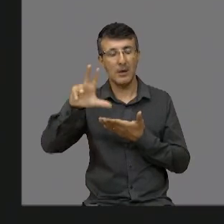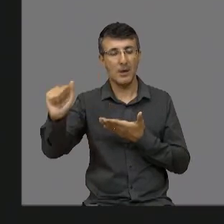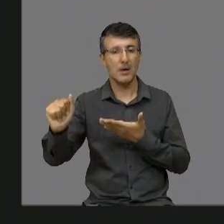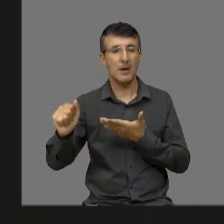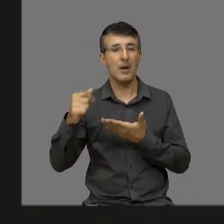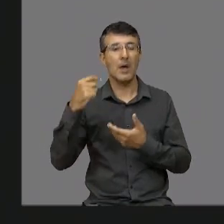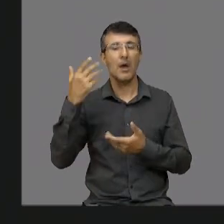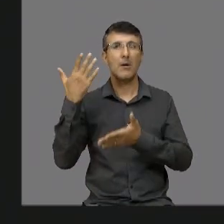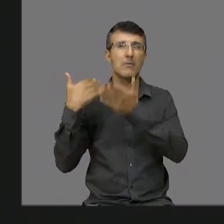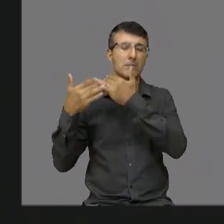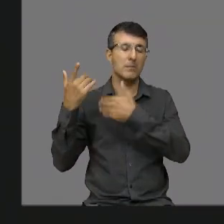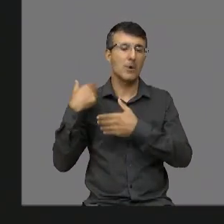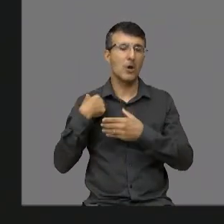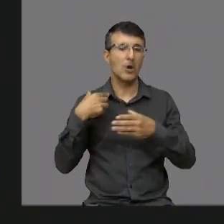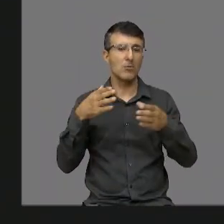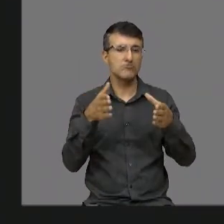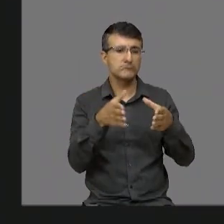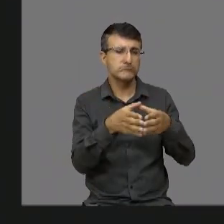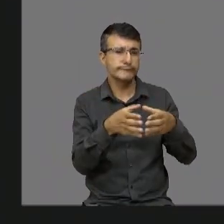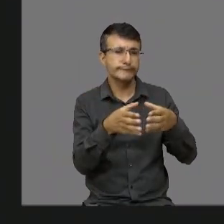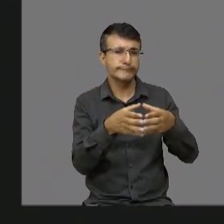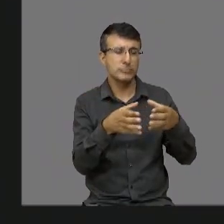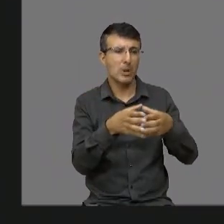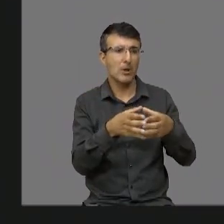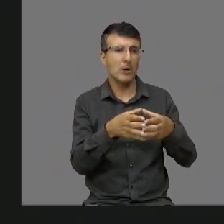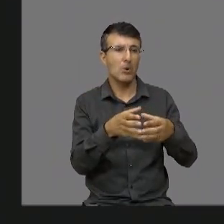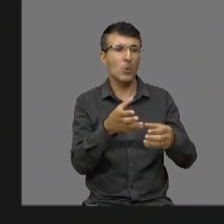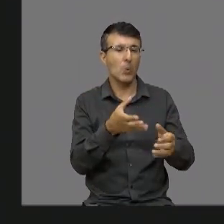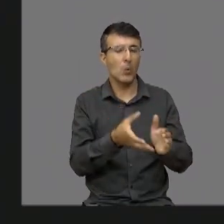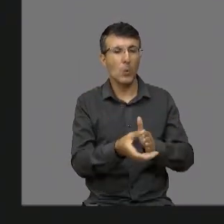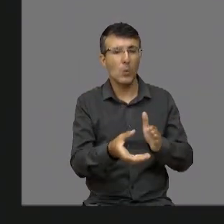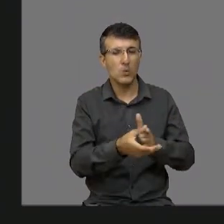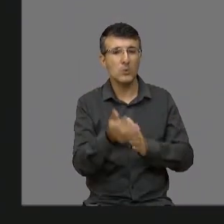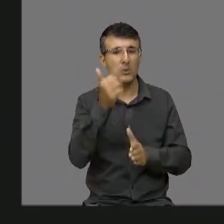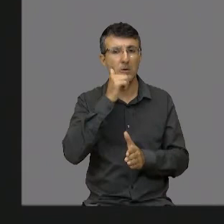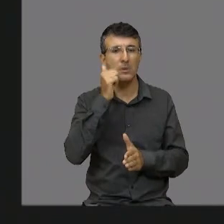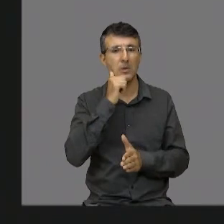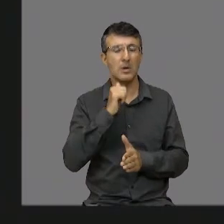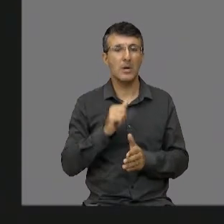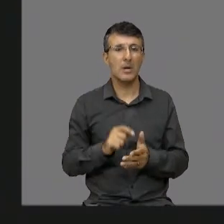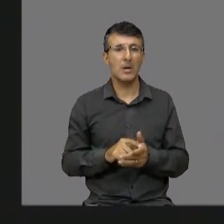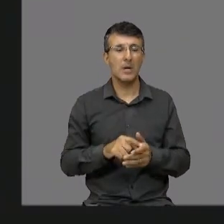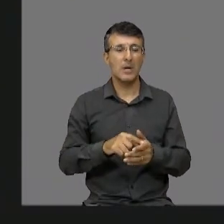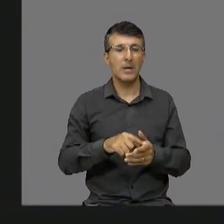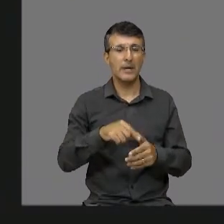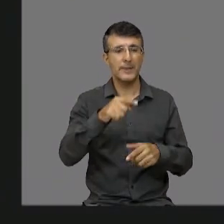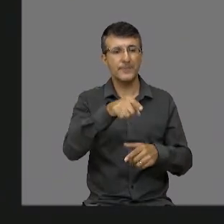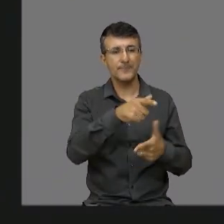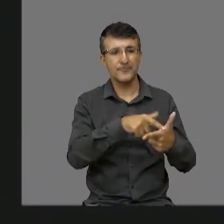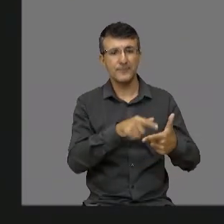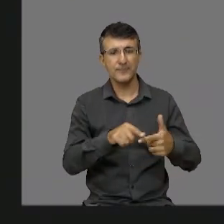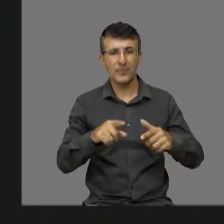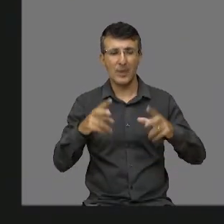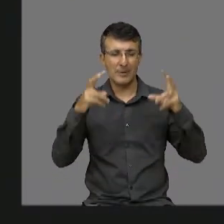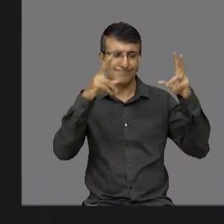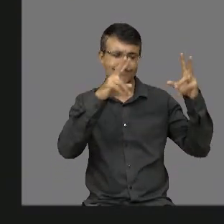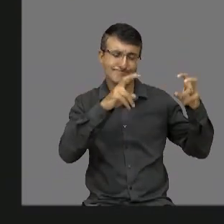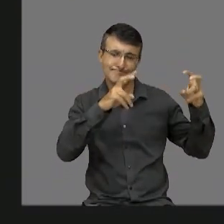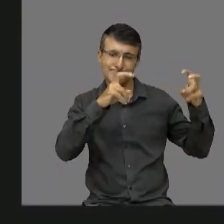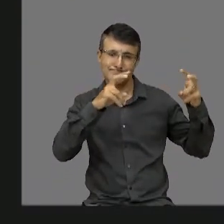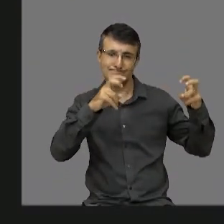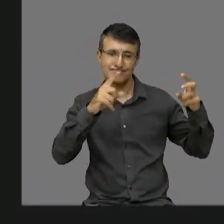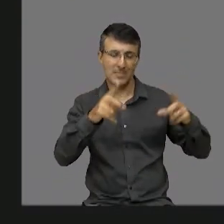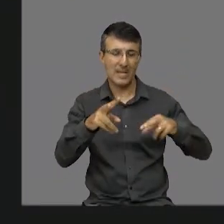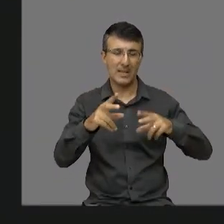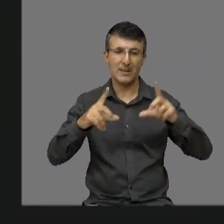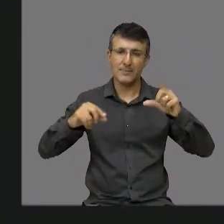José. Essa questão da rede tem sido debatido, sim, e discutido, porque, como foi falado, a Lei Maria da Penha é uma